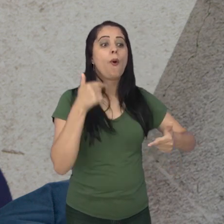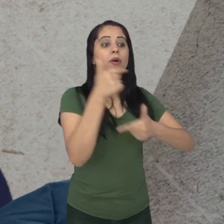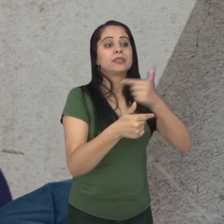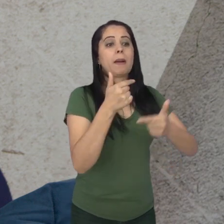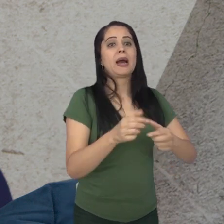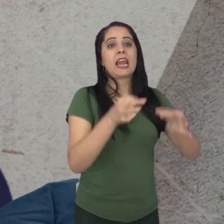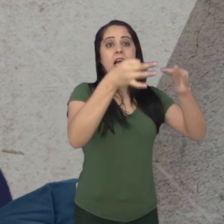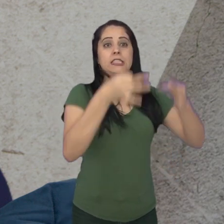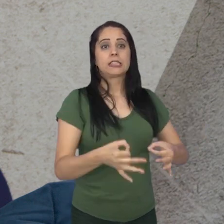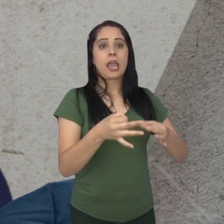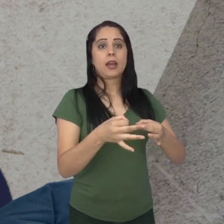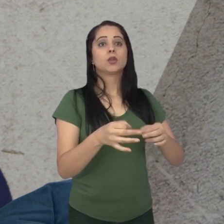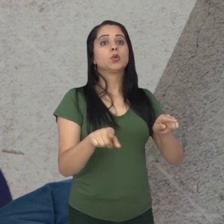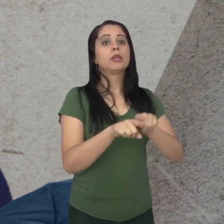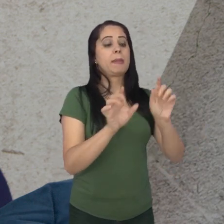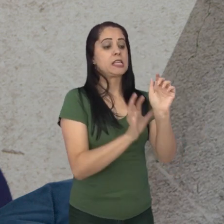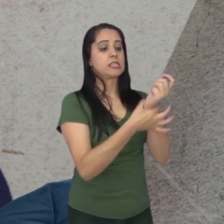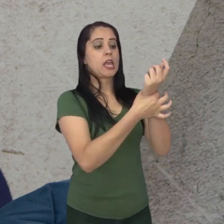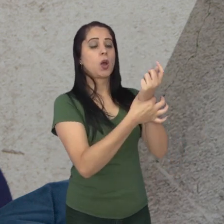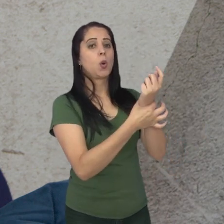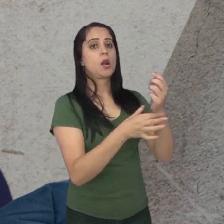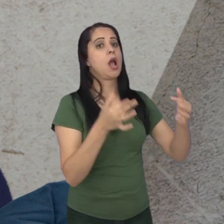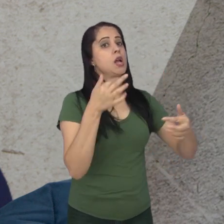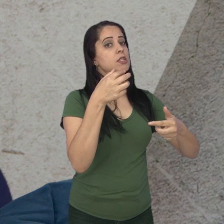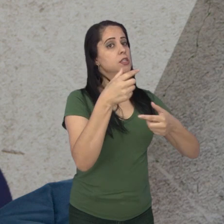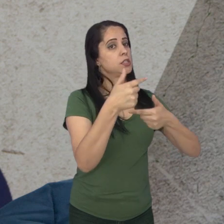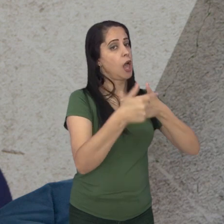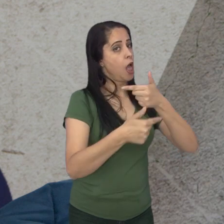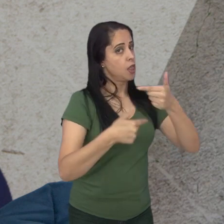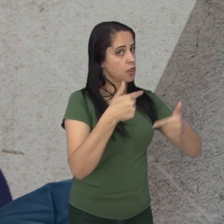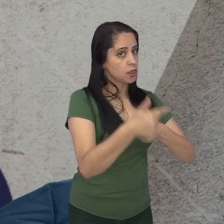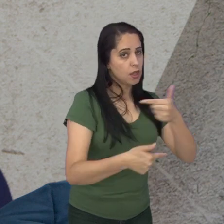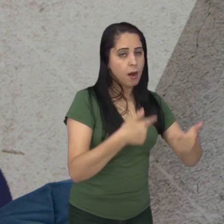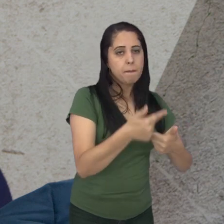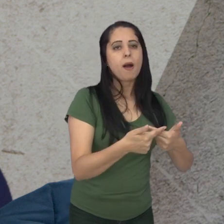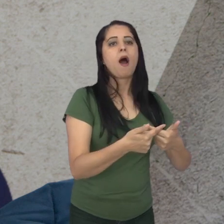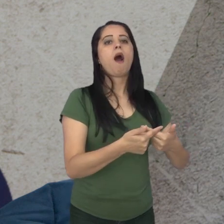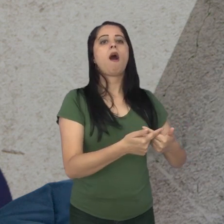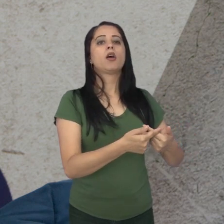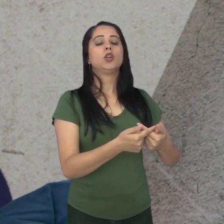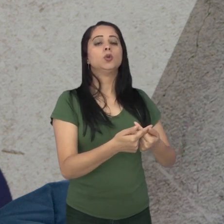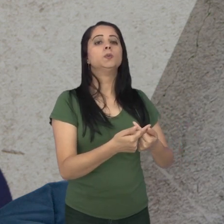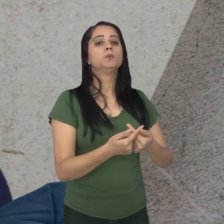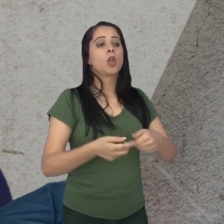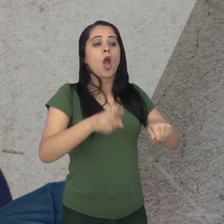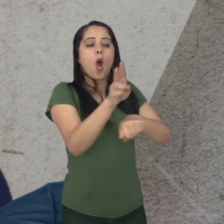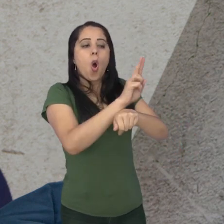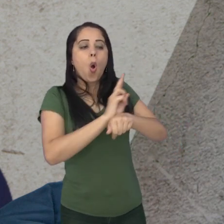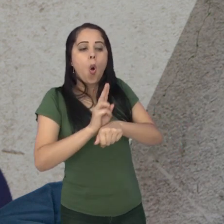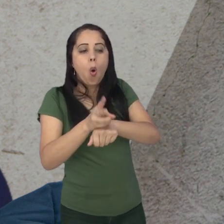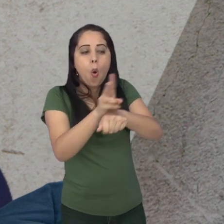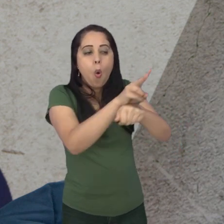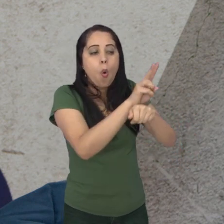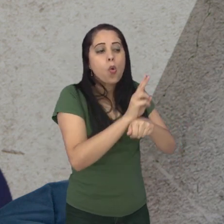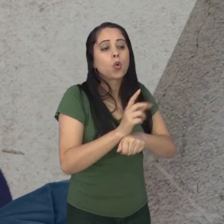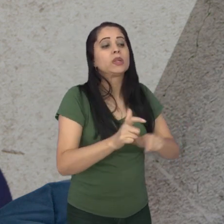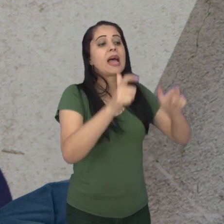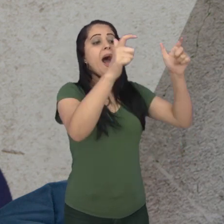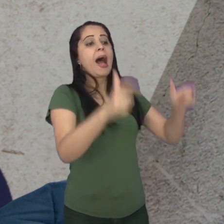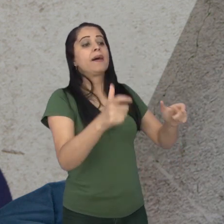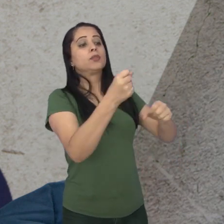humano, segurança do trabalho, toda a parte de gerenciamento de obras civis, né, para